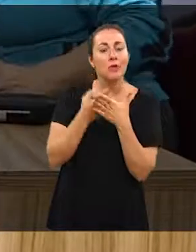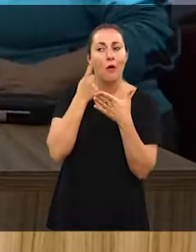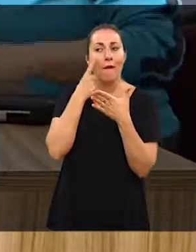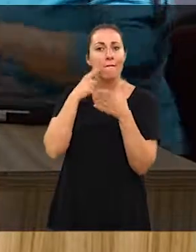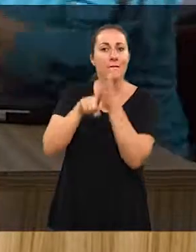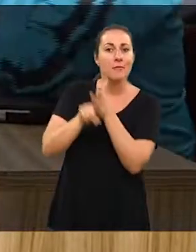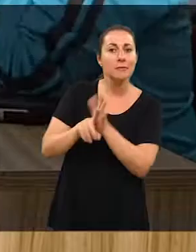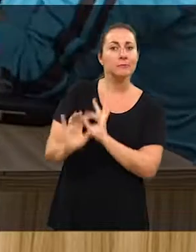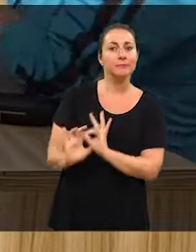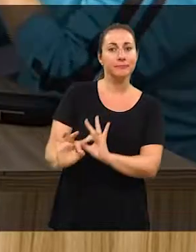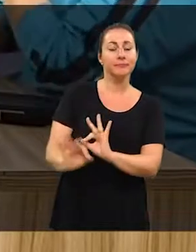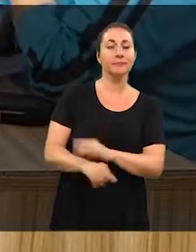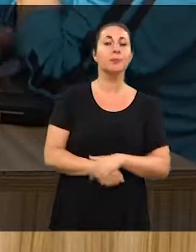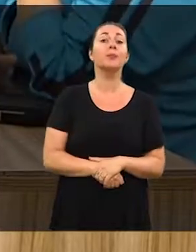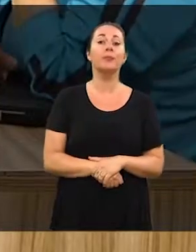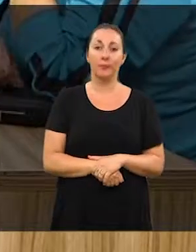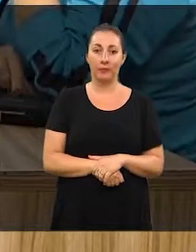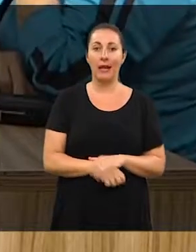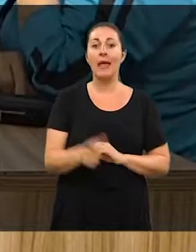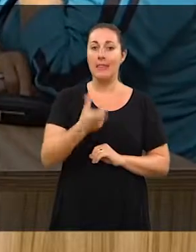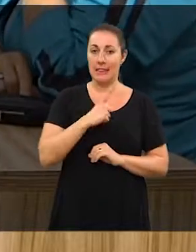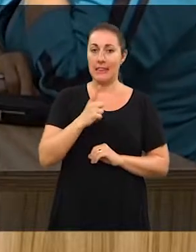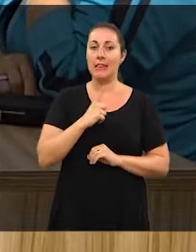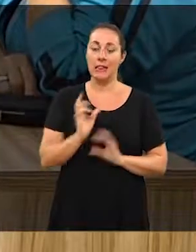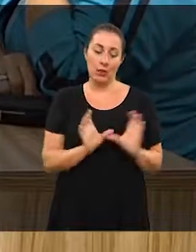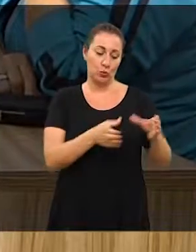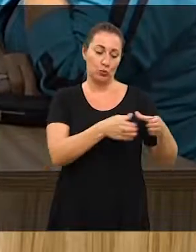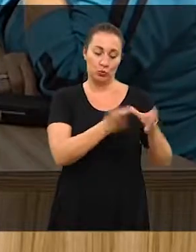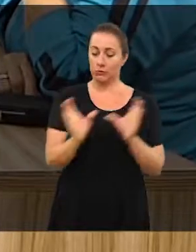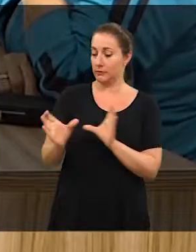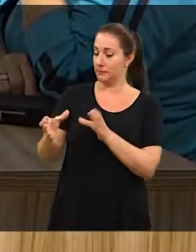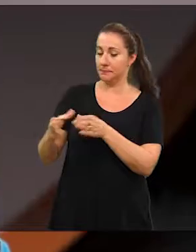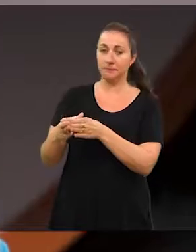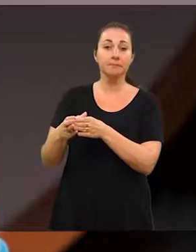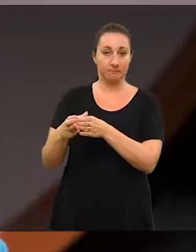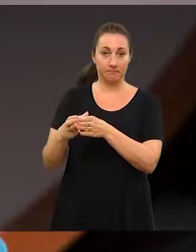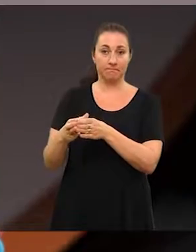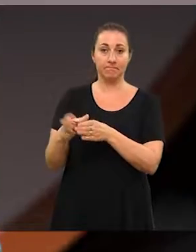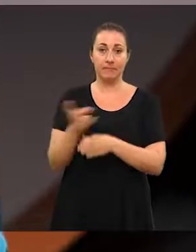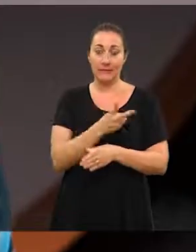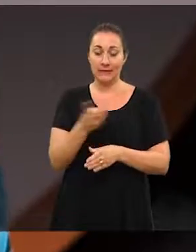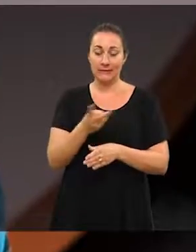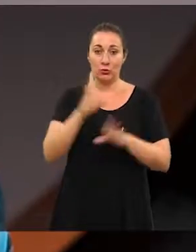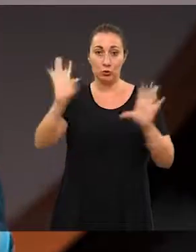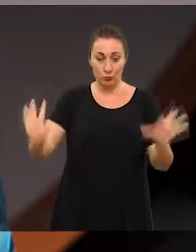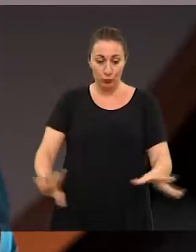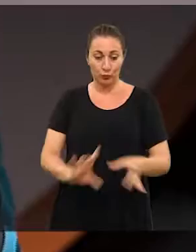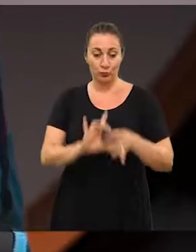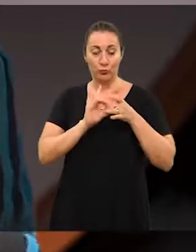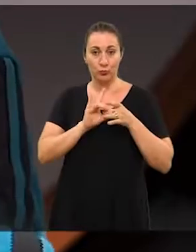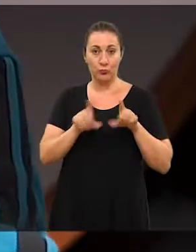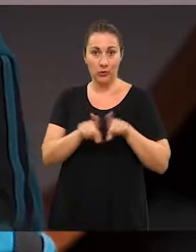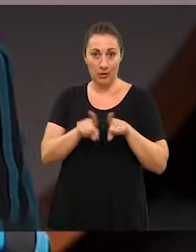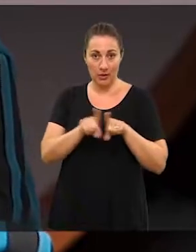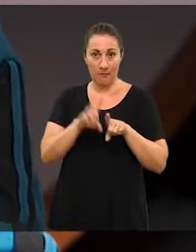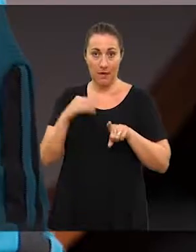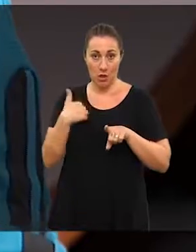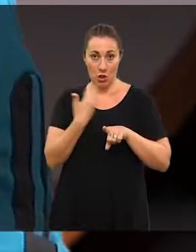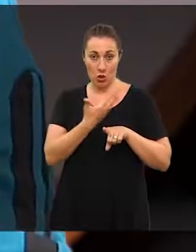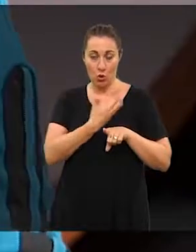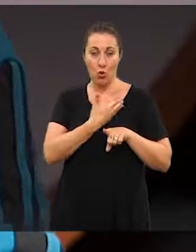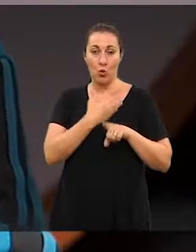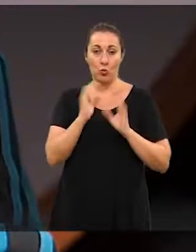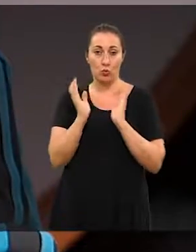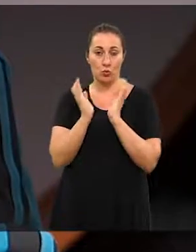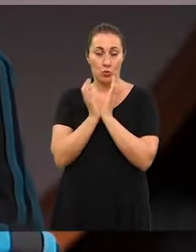tudo em dia. Na realidade, Vinícius, tem duas equipes, né? Isso. Que fazem essa juntamente com os componentes também